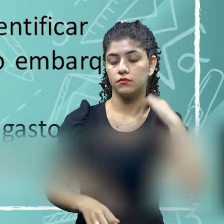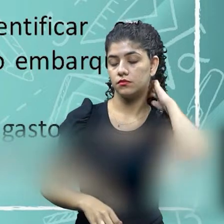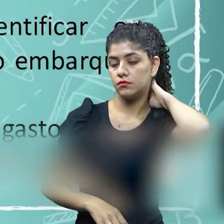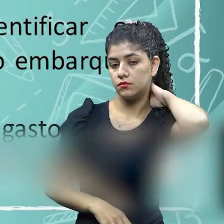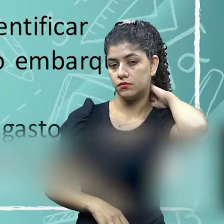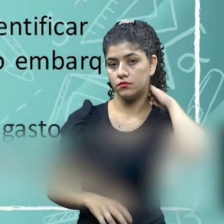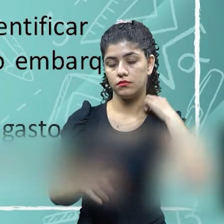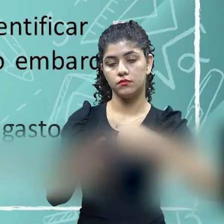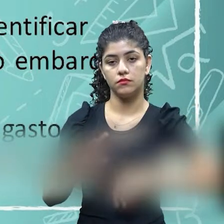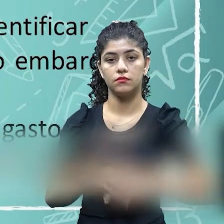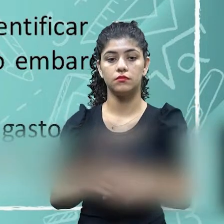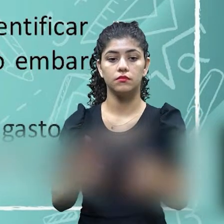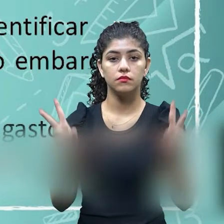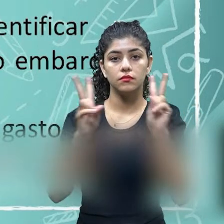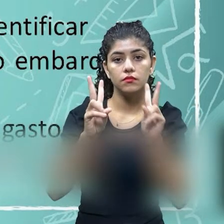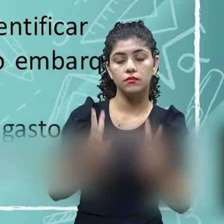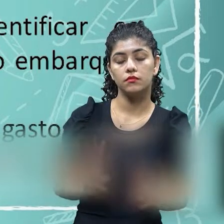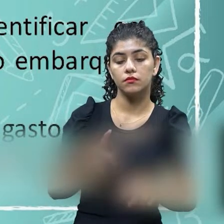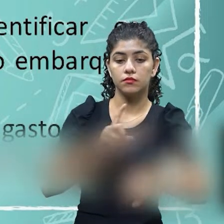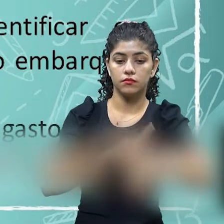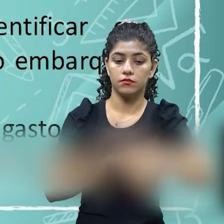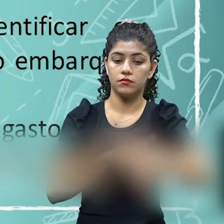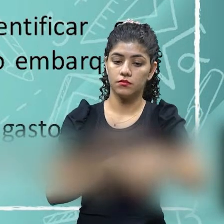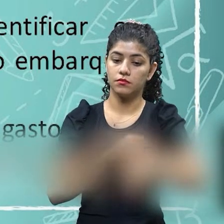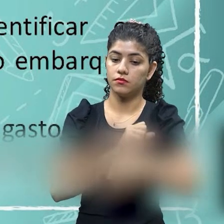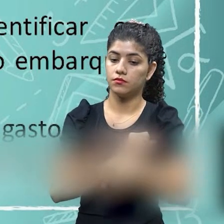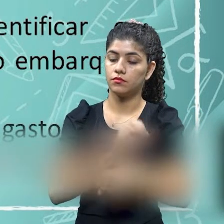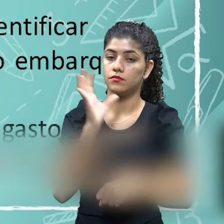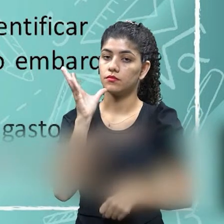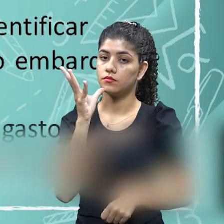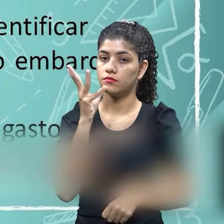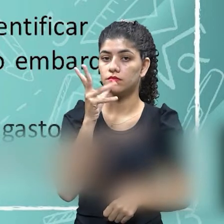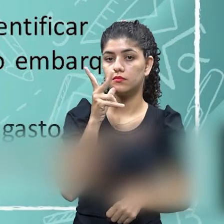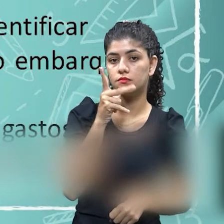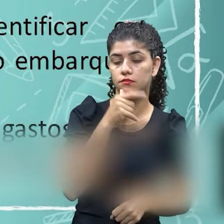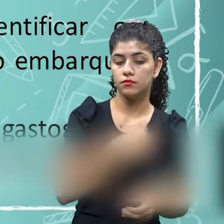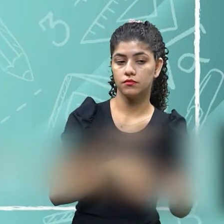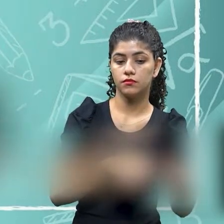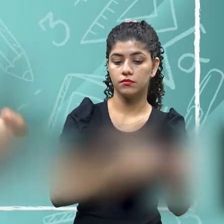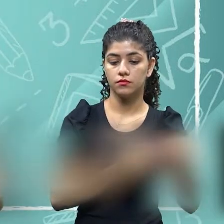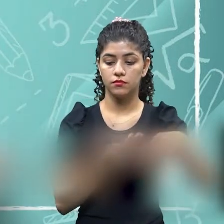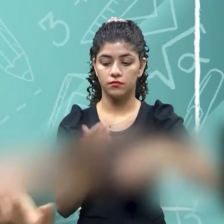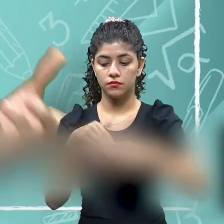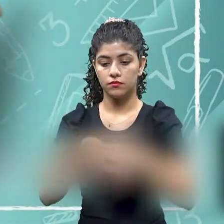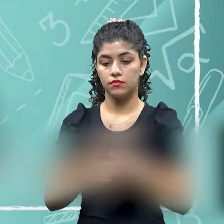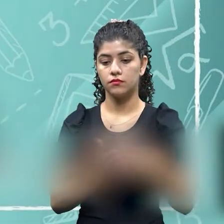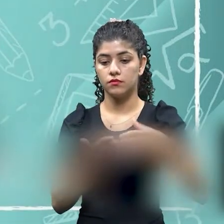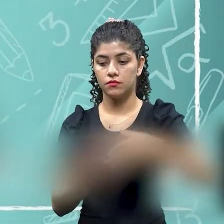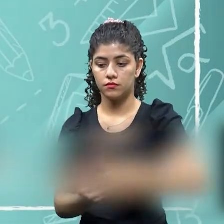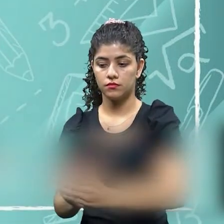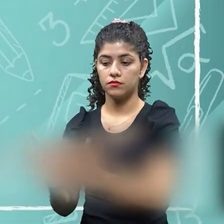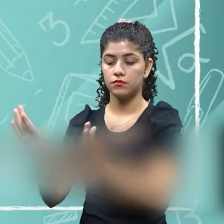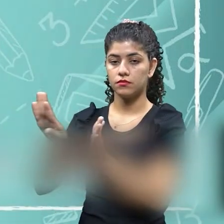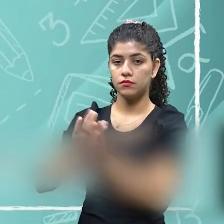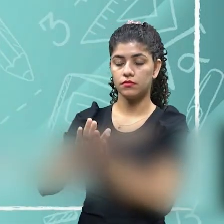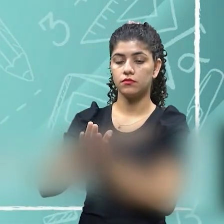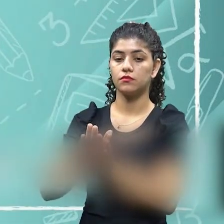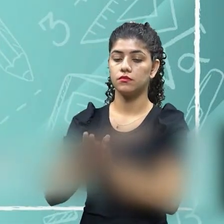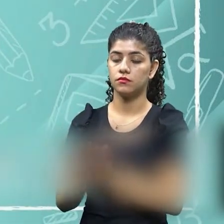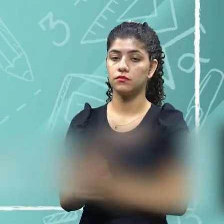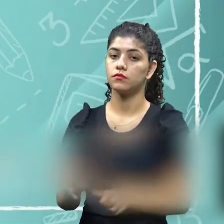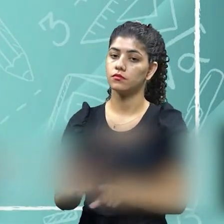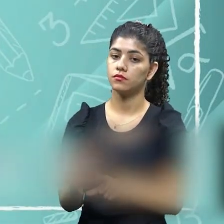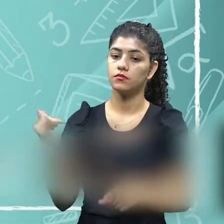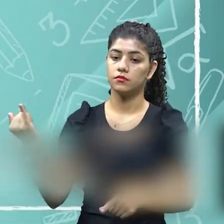verificar a previsão do período a ser gasto entre o embarque e a chegada da mercadoria, ou seja, um fator importante